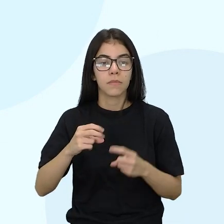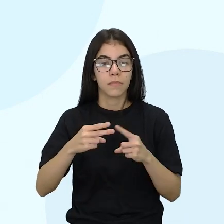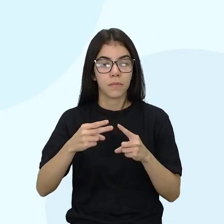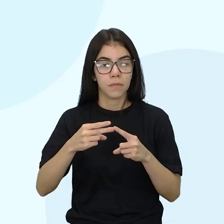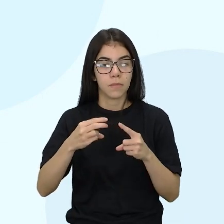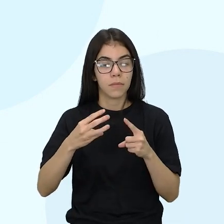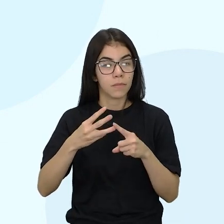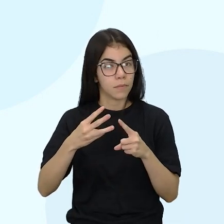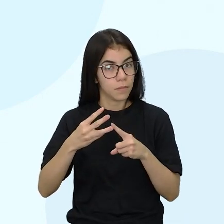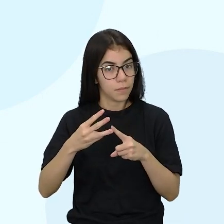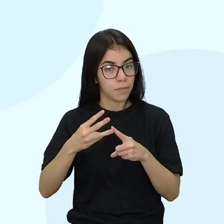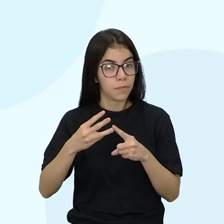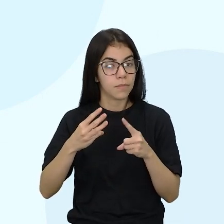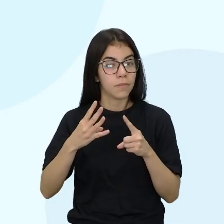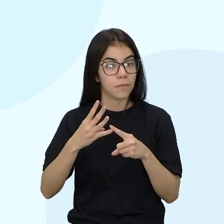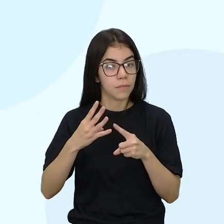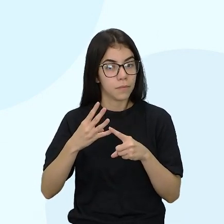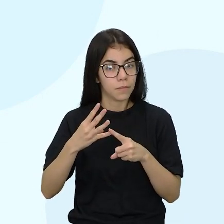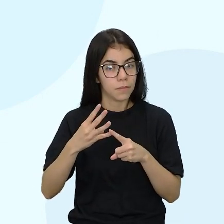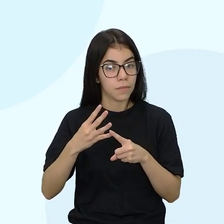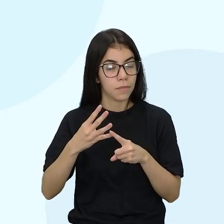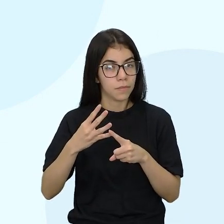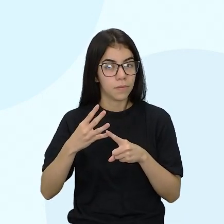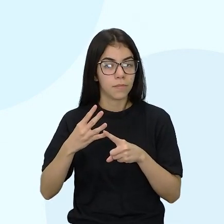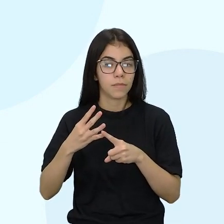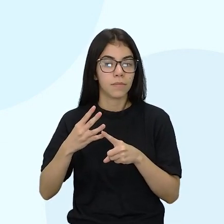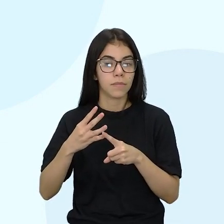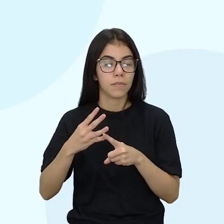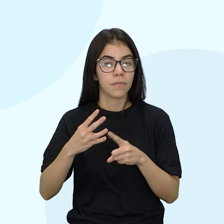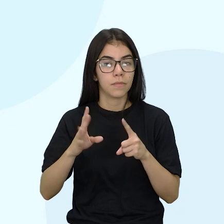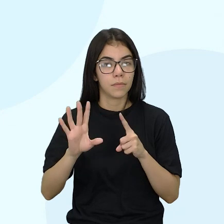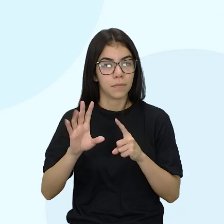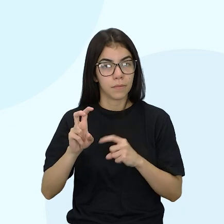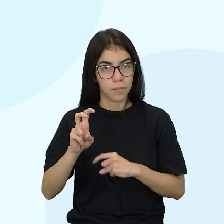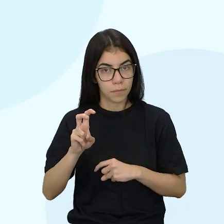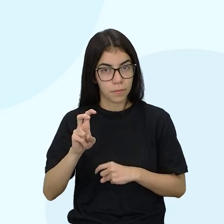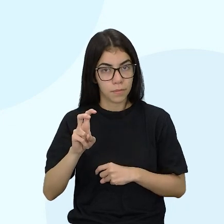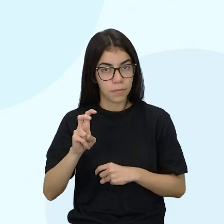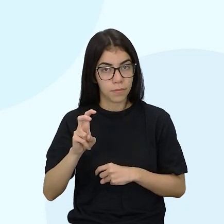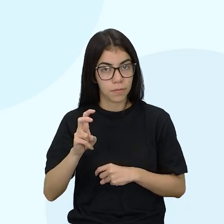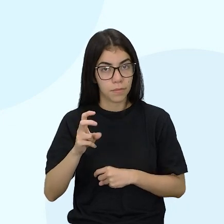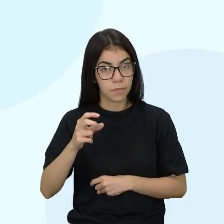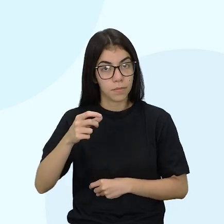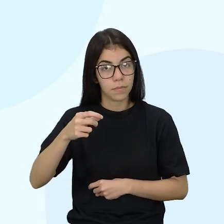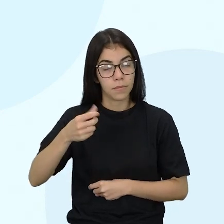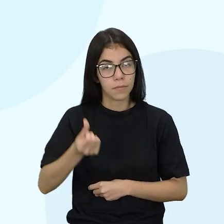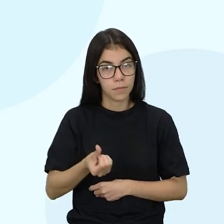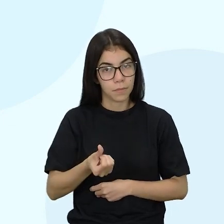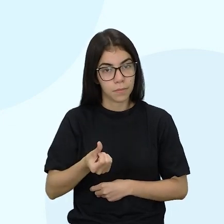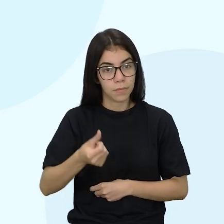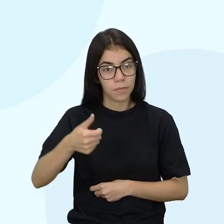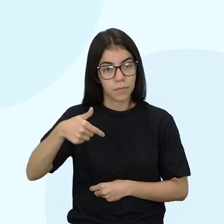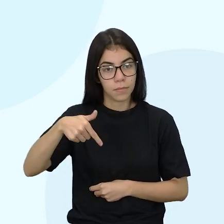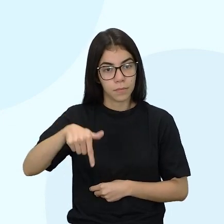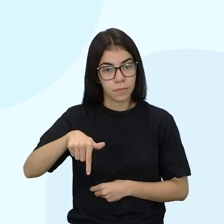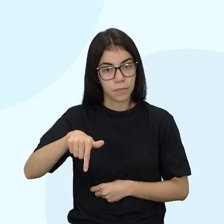extrativistas, indígenas, jangadeiros, pescadores, quilombolas,